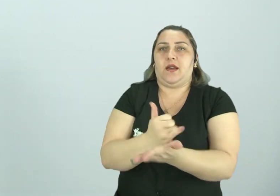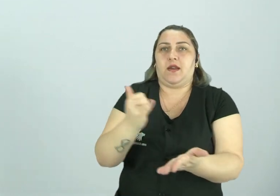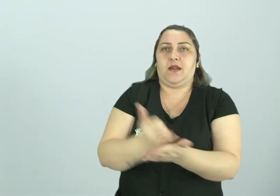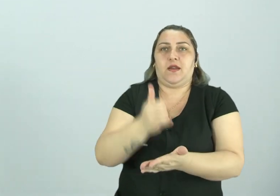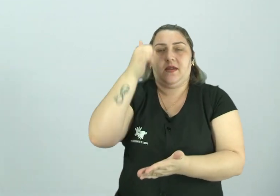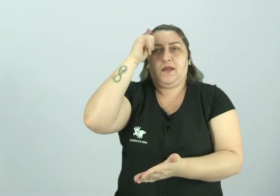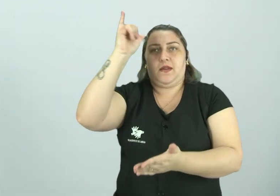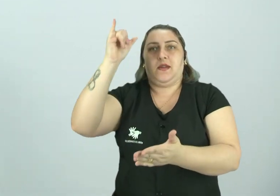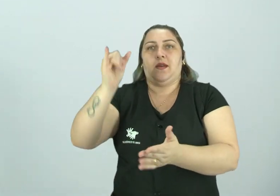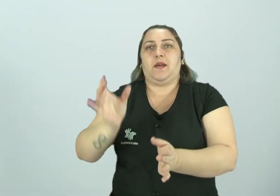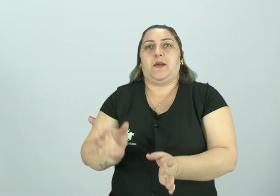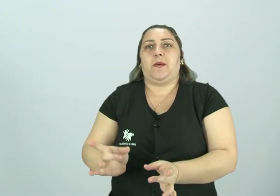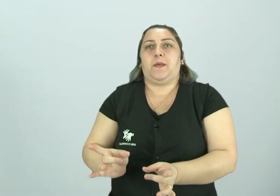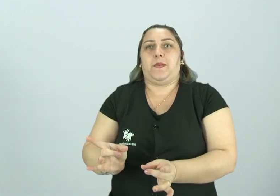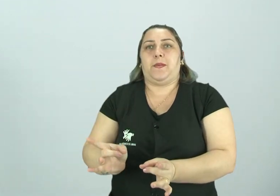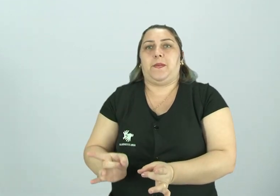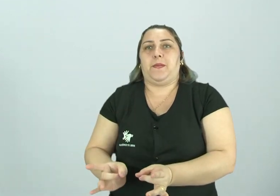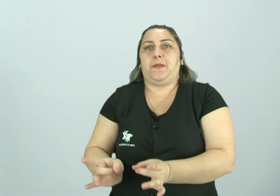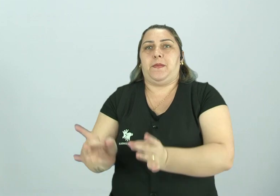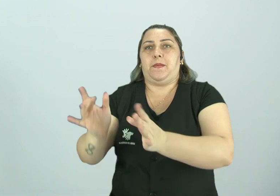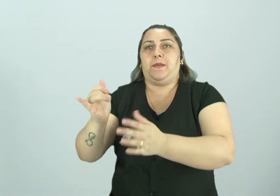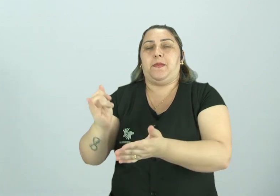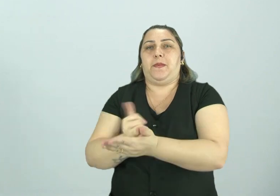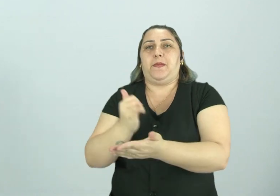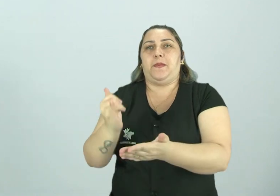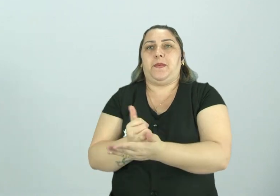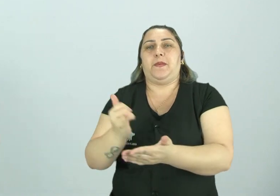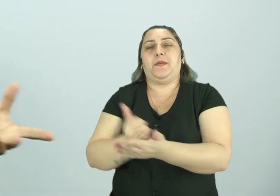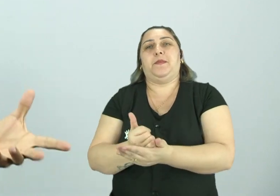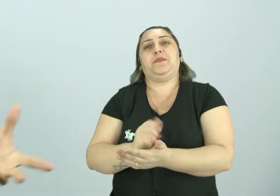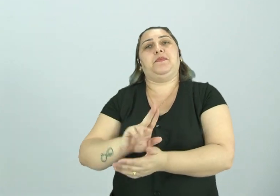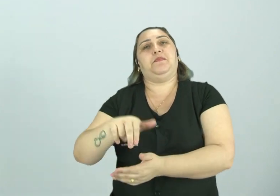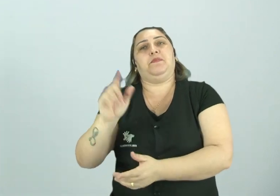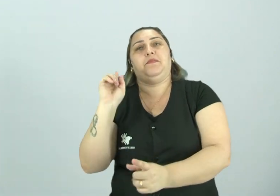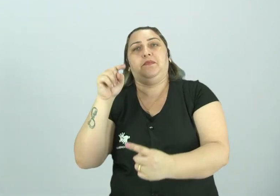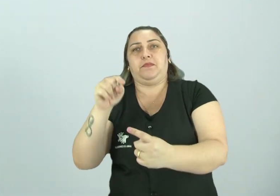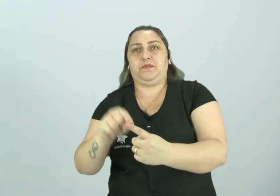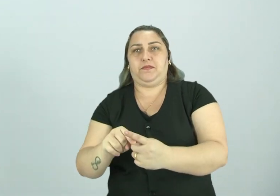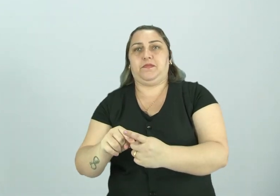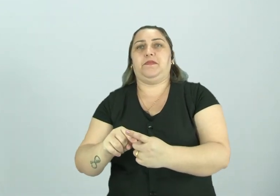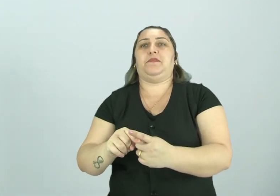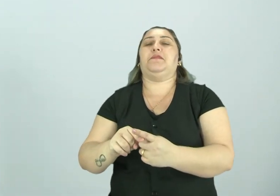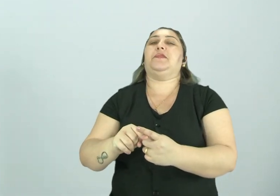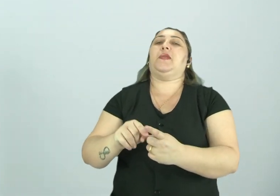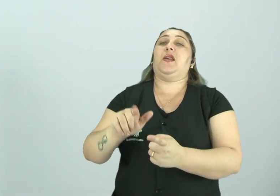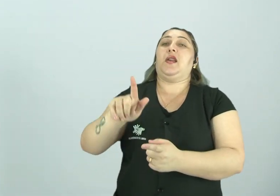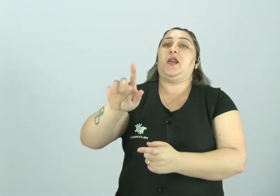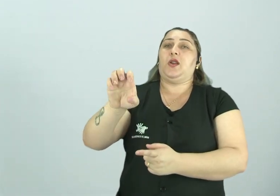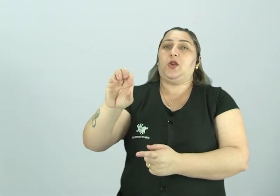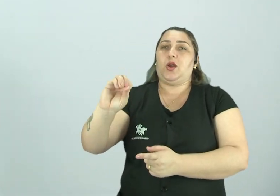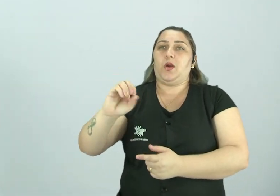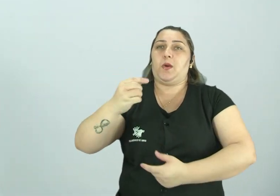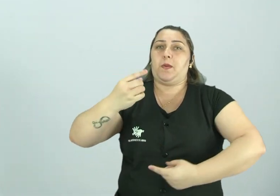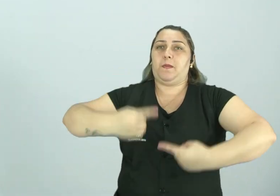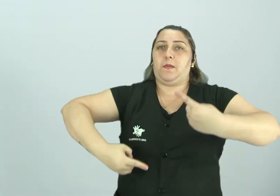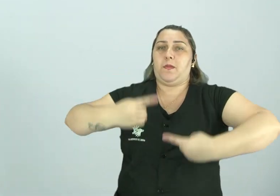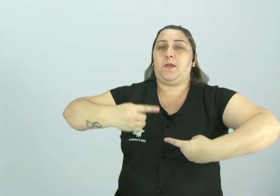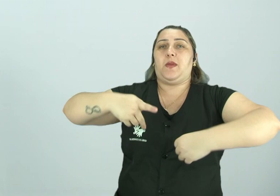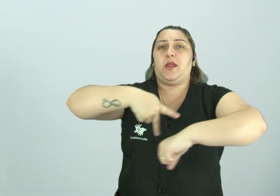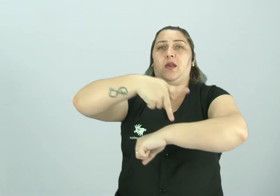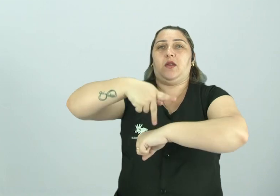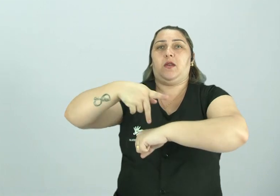a narcotraficantes, seja para outras finalidades geopolíticas em relação aos países vizinhos.